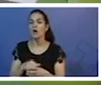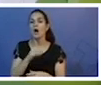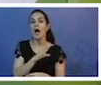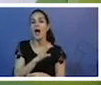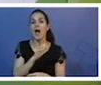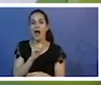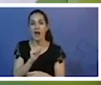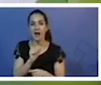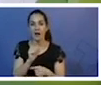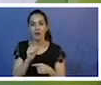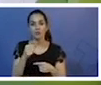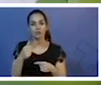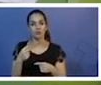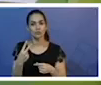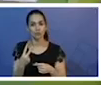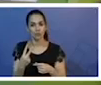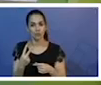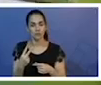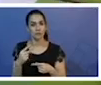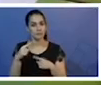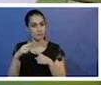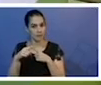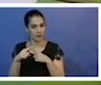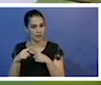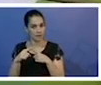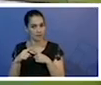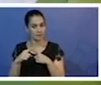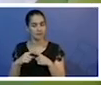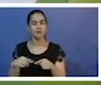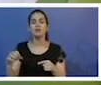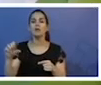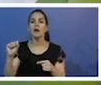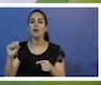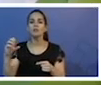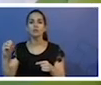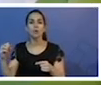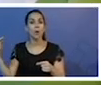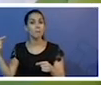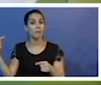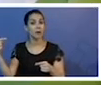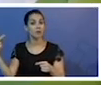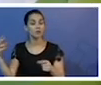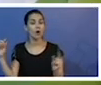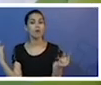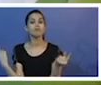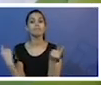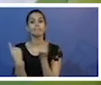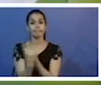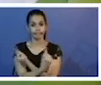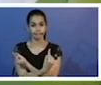cátion, depois o ânion. Nas suas cargas são iguais, né? Elas vão se inverter.